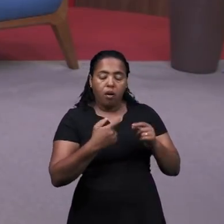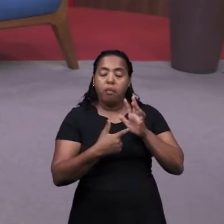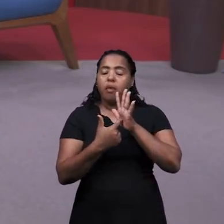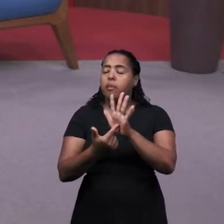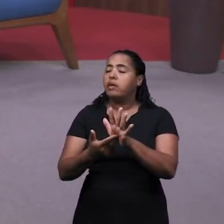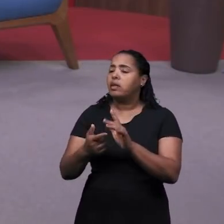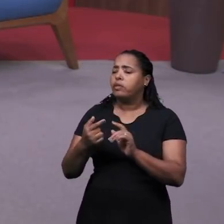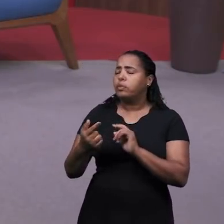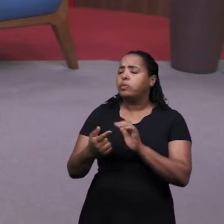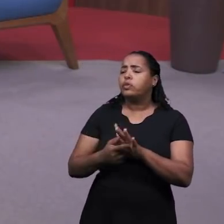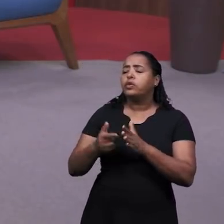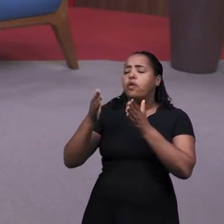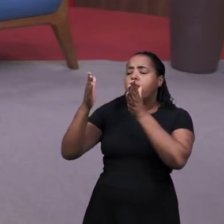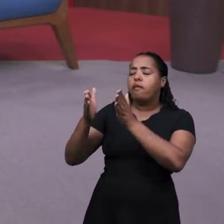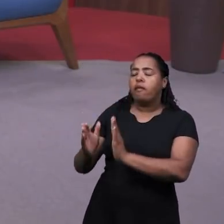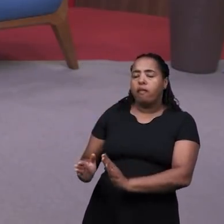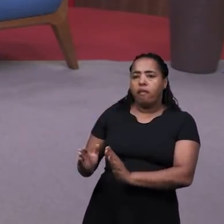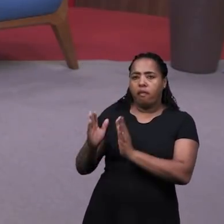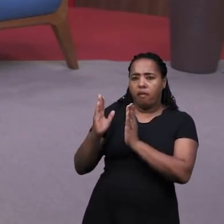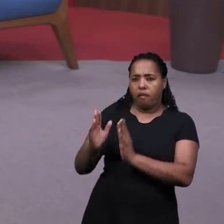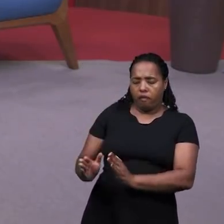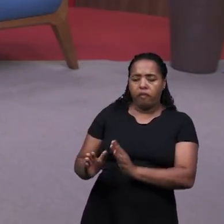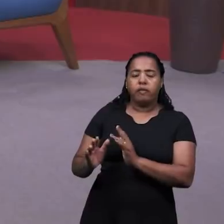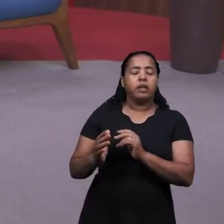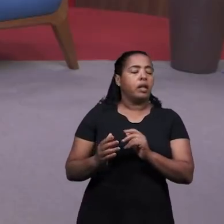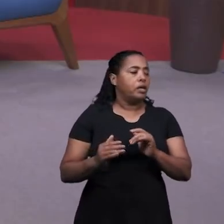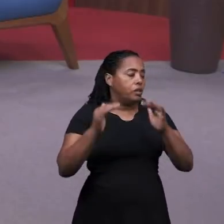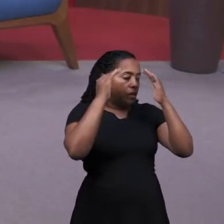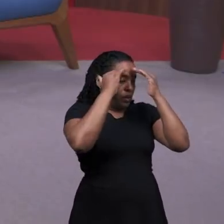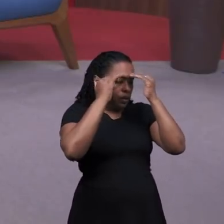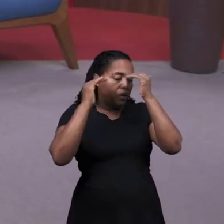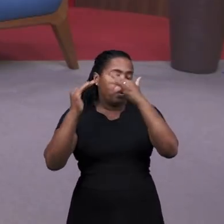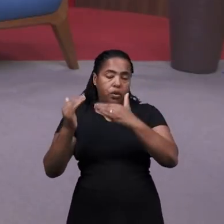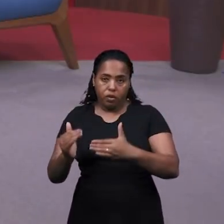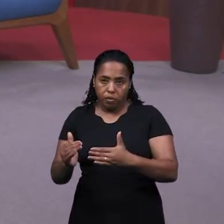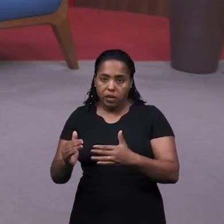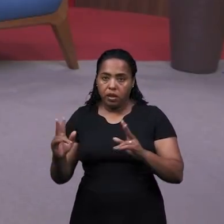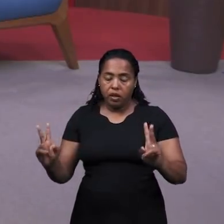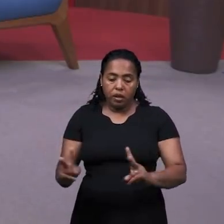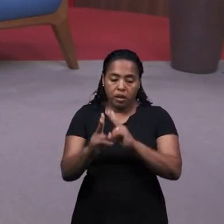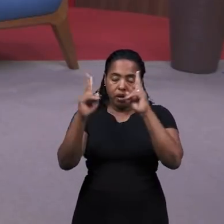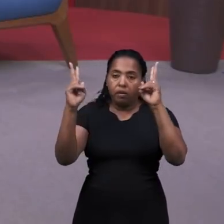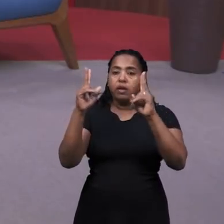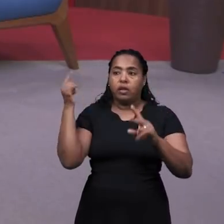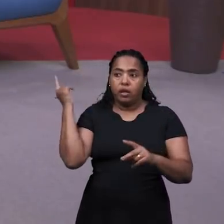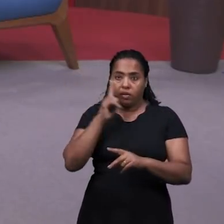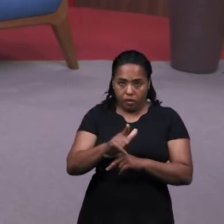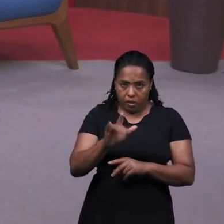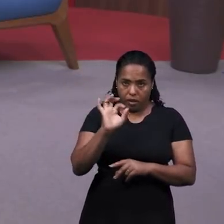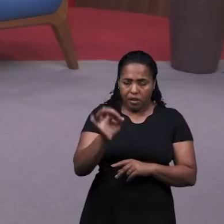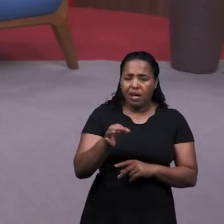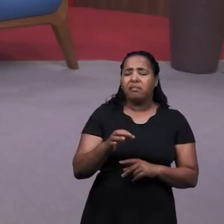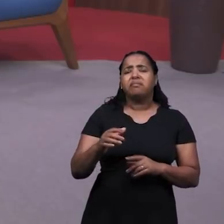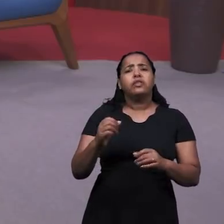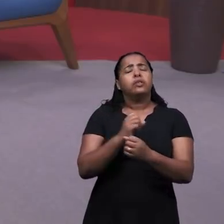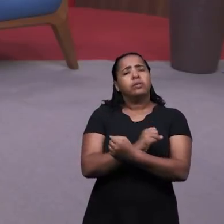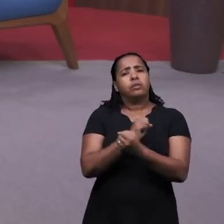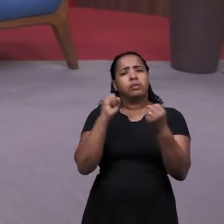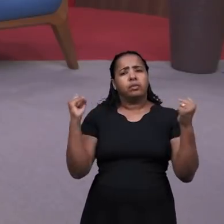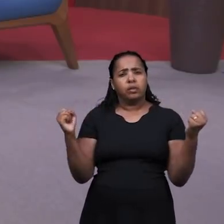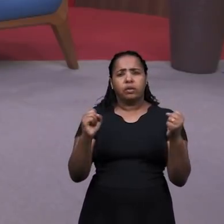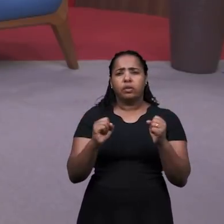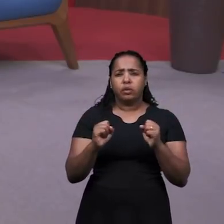sobre a fidelidade e obediência. E obediência e as vitórias obtidas. Quer dizer, Sansão foi um